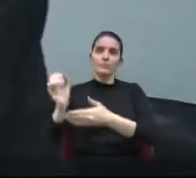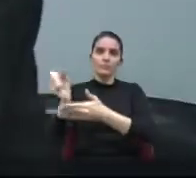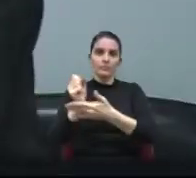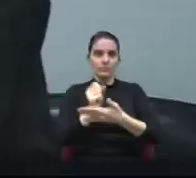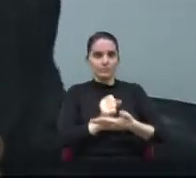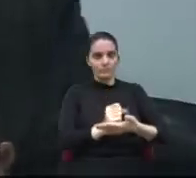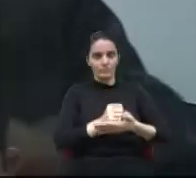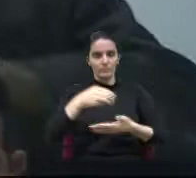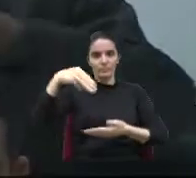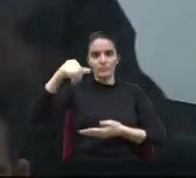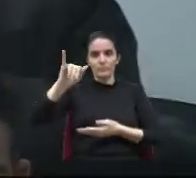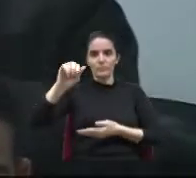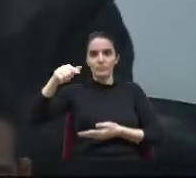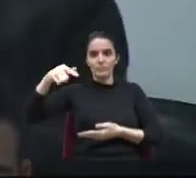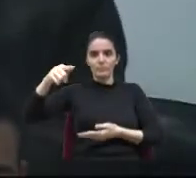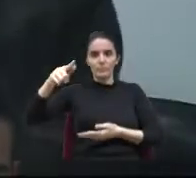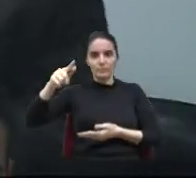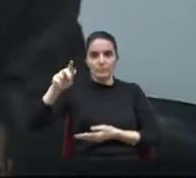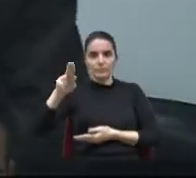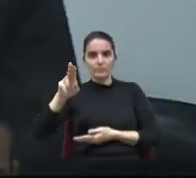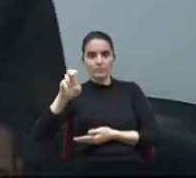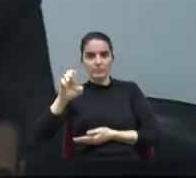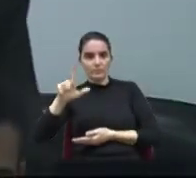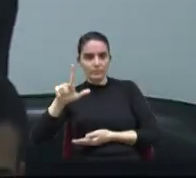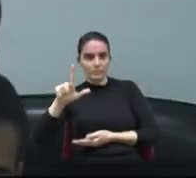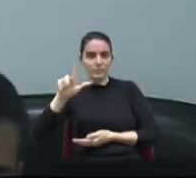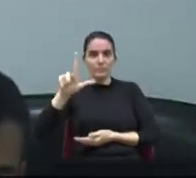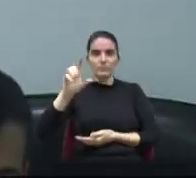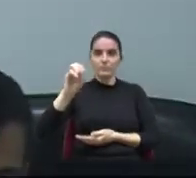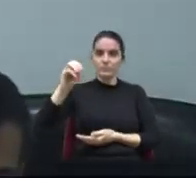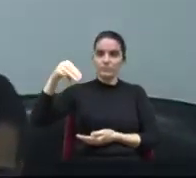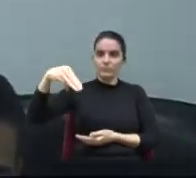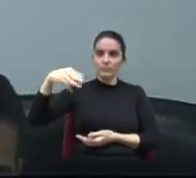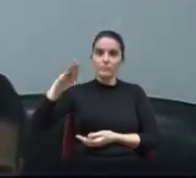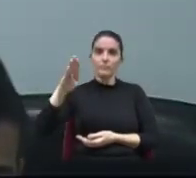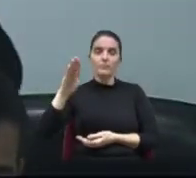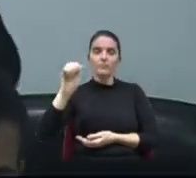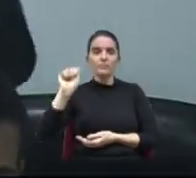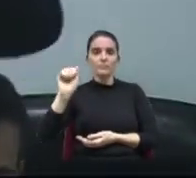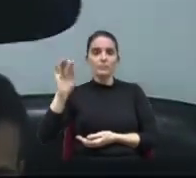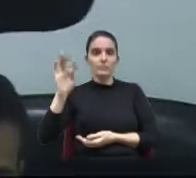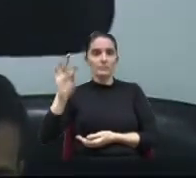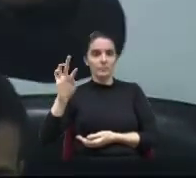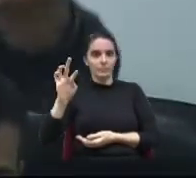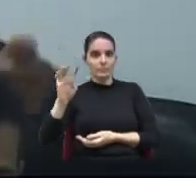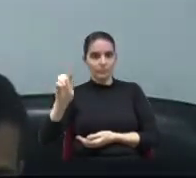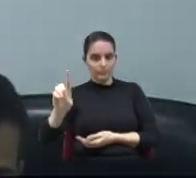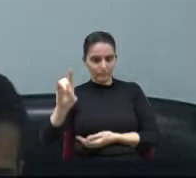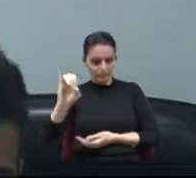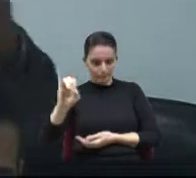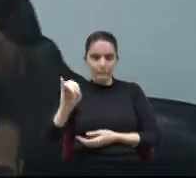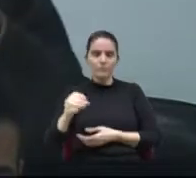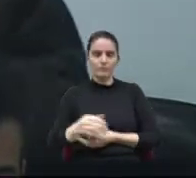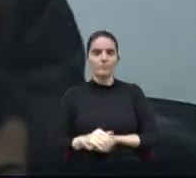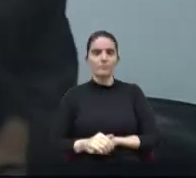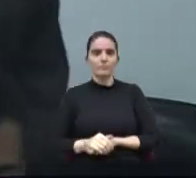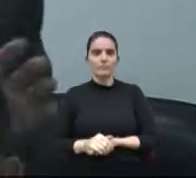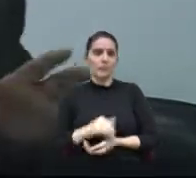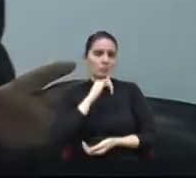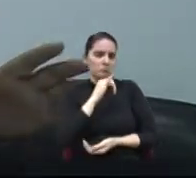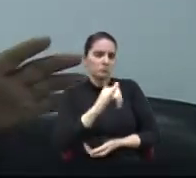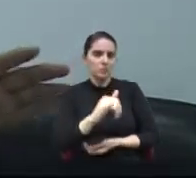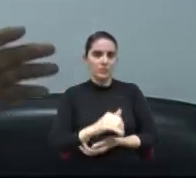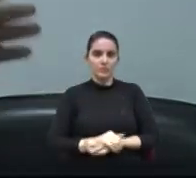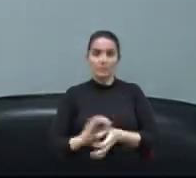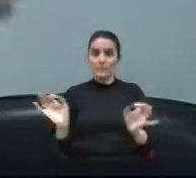Miguel Lombardi, cerca de 15 milhões está inserido nesse orçamento de 2009, e não vejo nada de orçamento